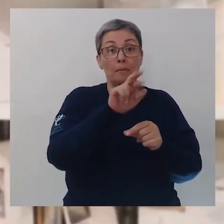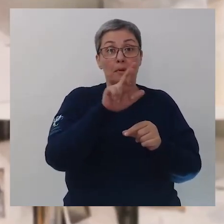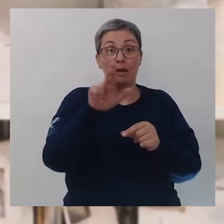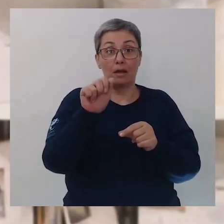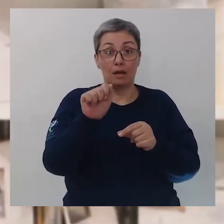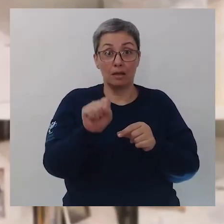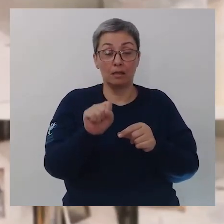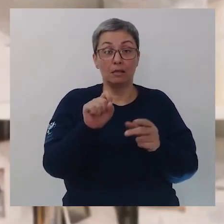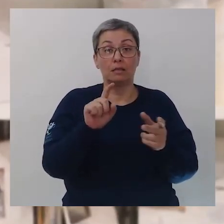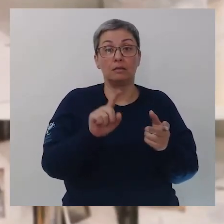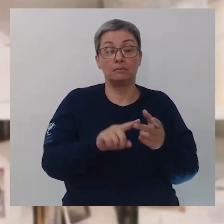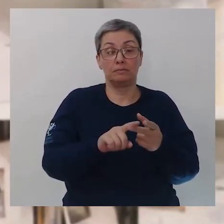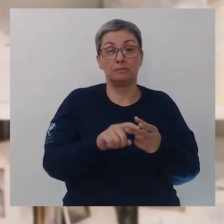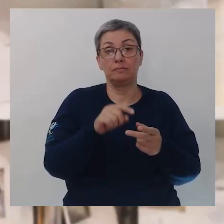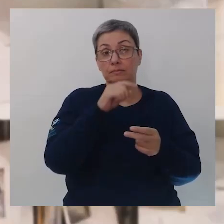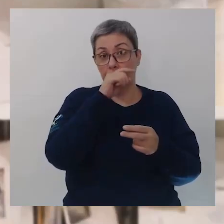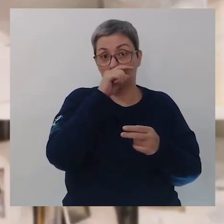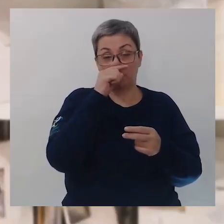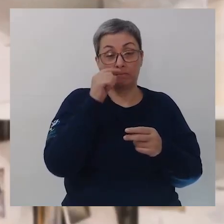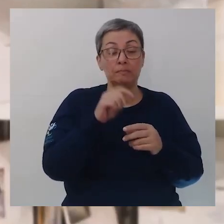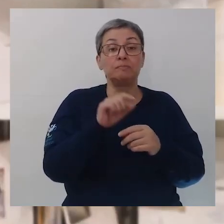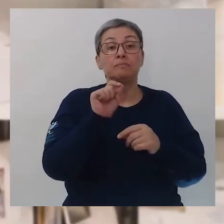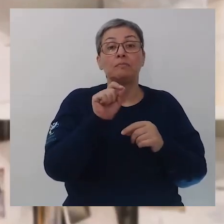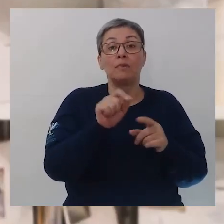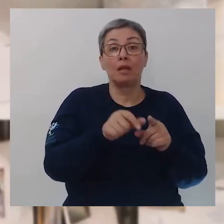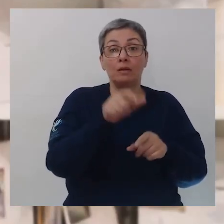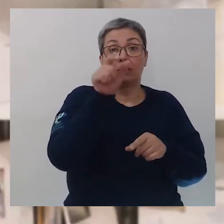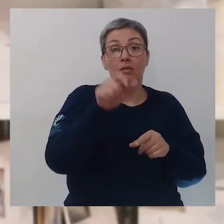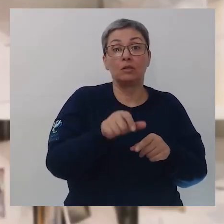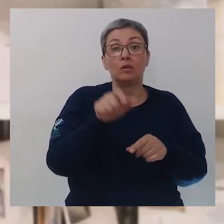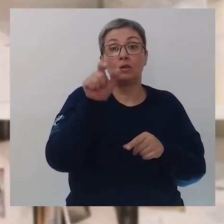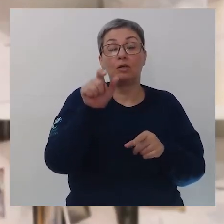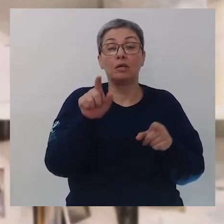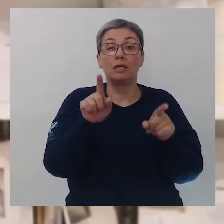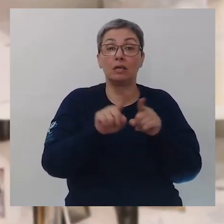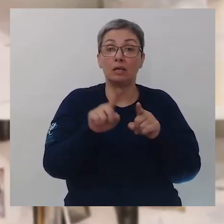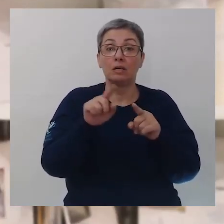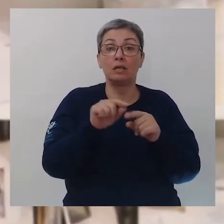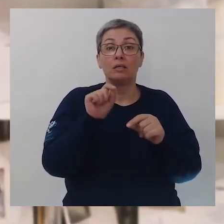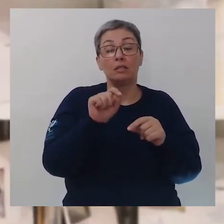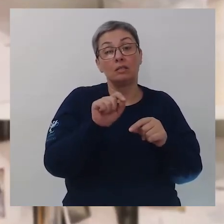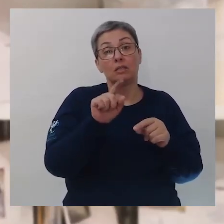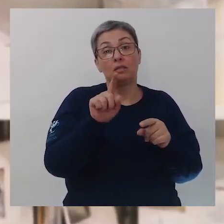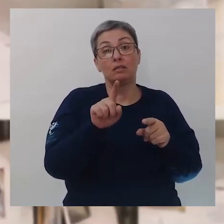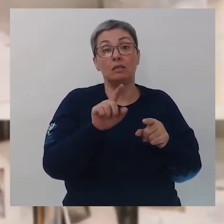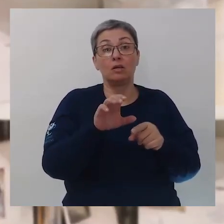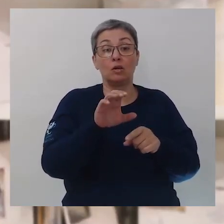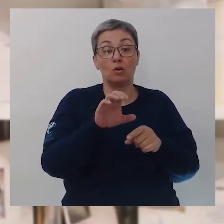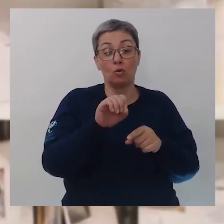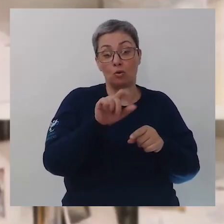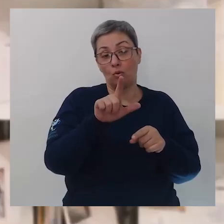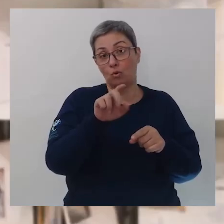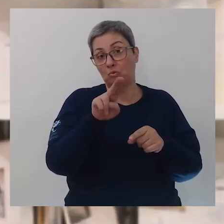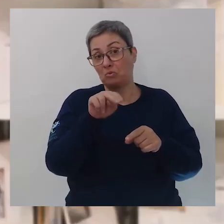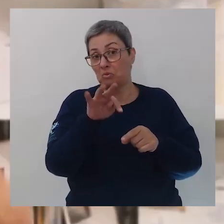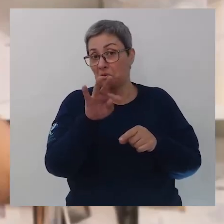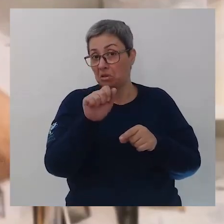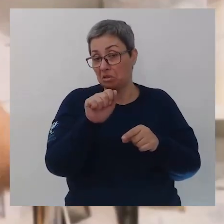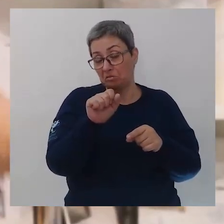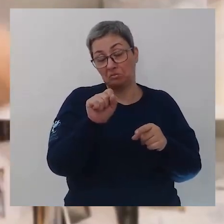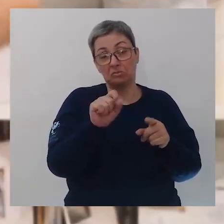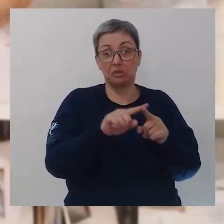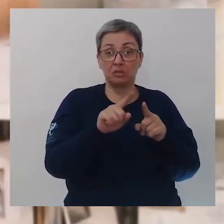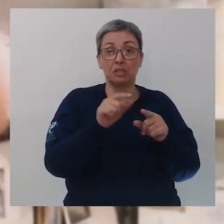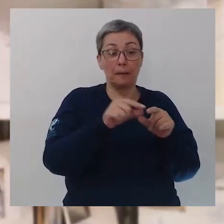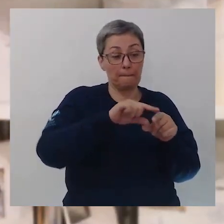gráfico de colunas. O gráfico de barras, né, ou gráfico de colunas, é um gráfico